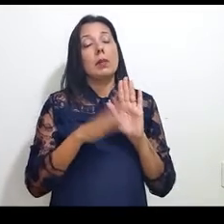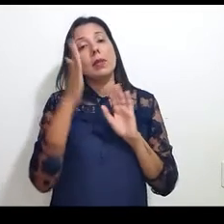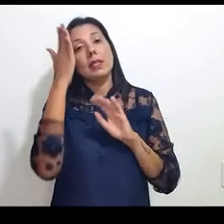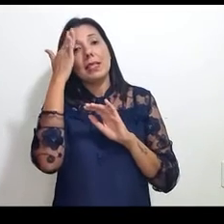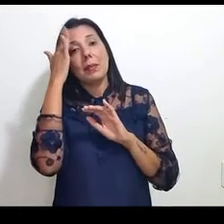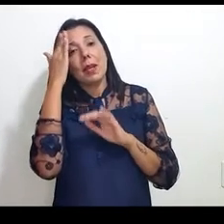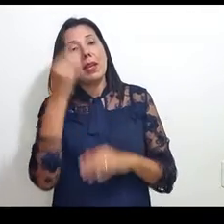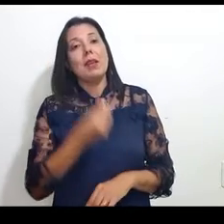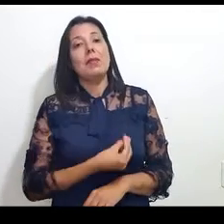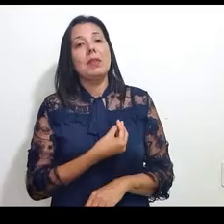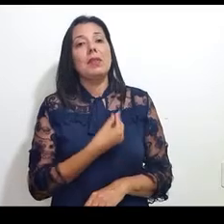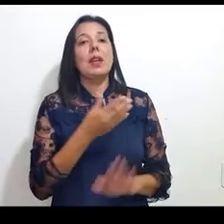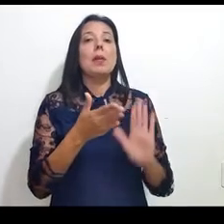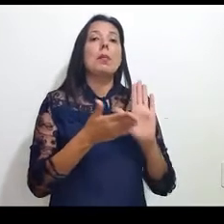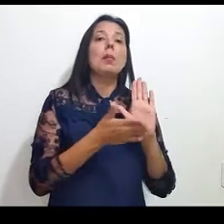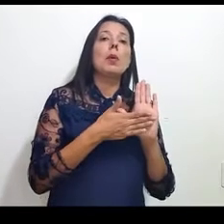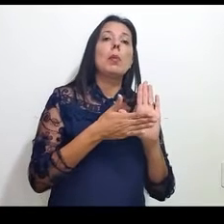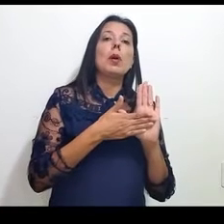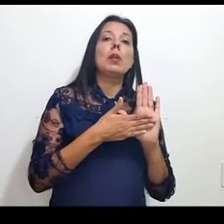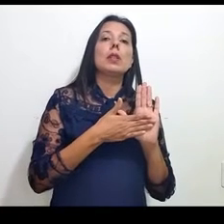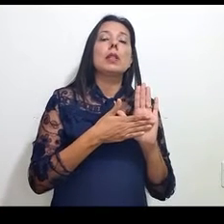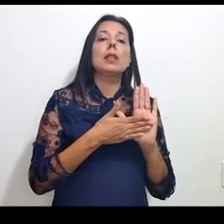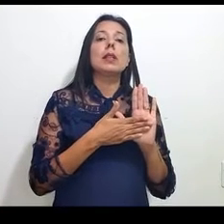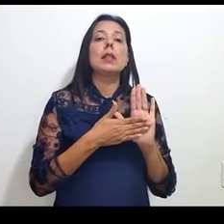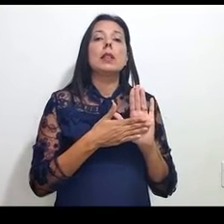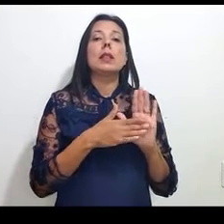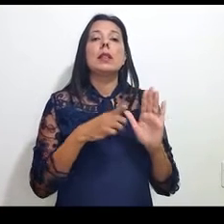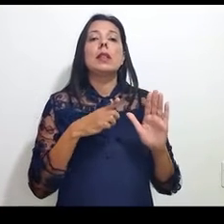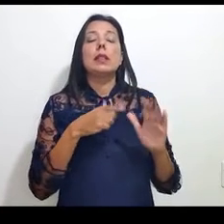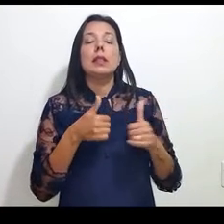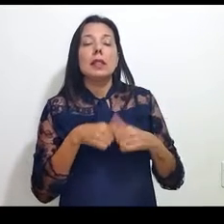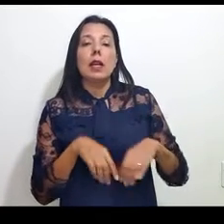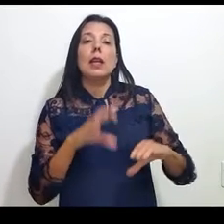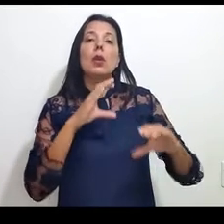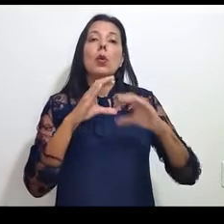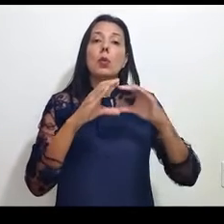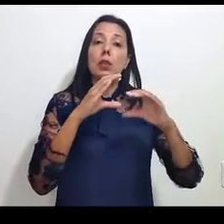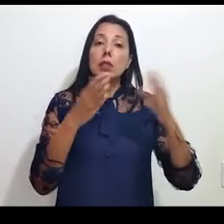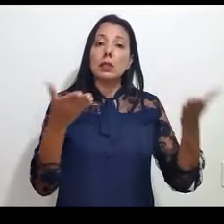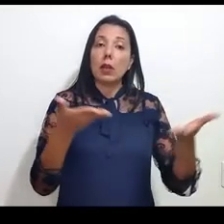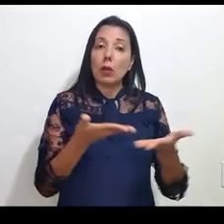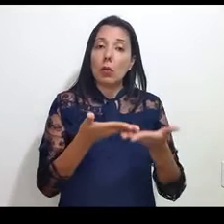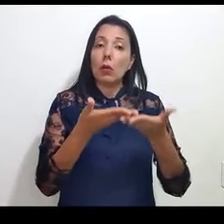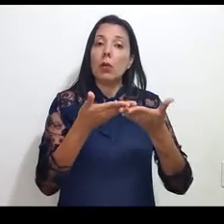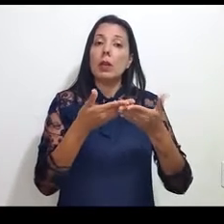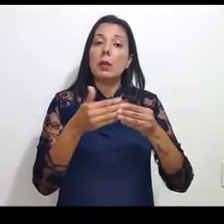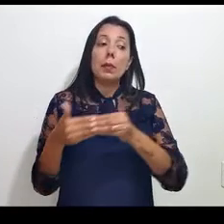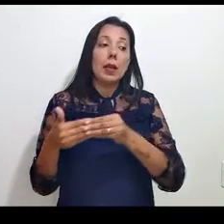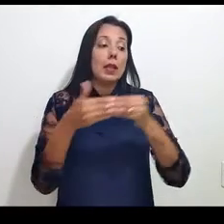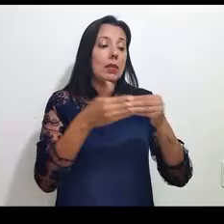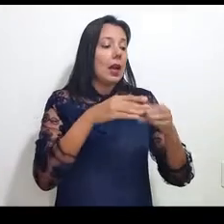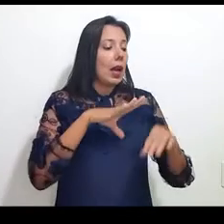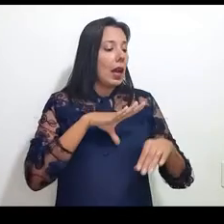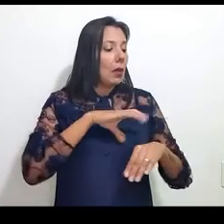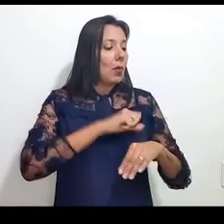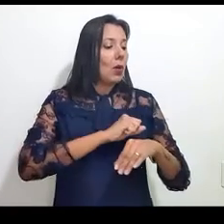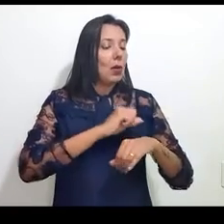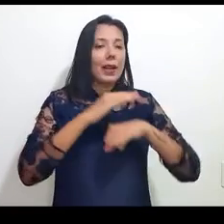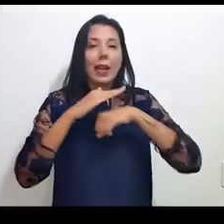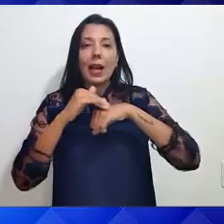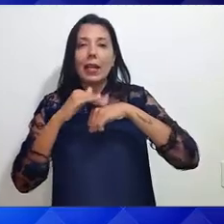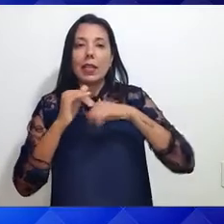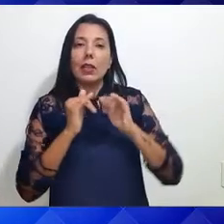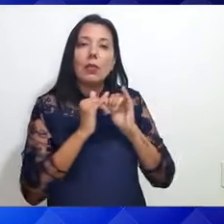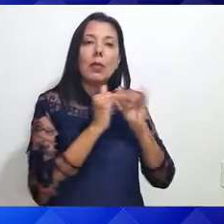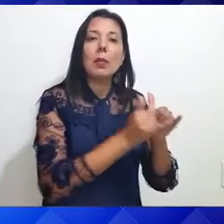nome do sindicato e de toda a nossa categoria. Paulo, mais uma vez, muito obrigada. Você é um parceiro incrível dessa nossa